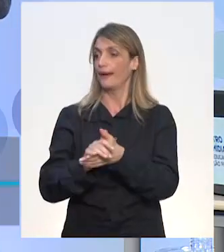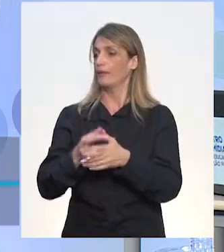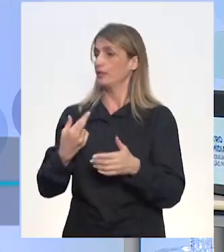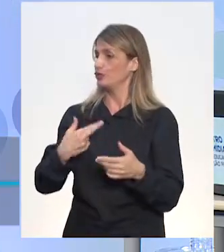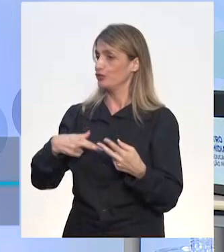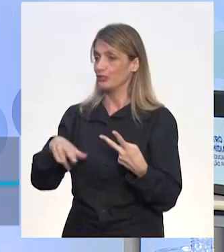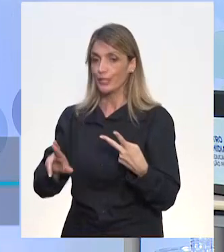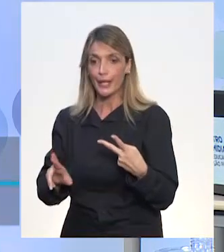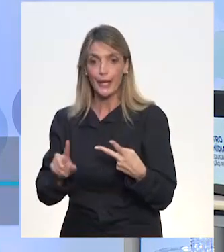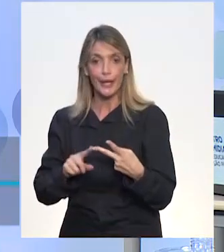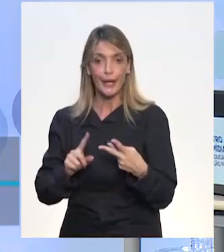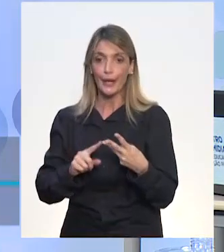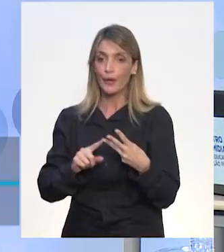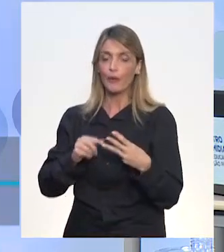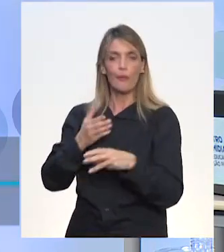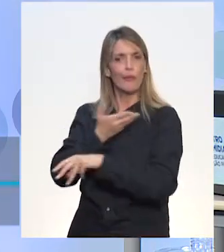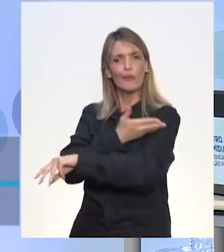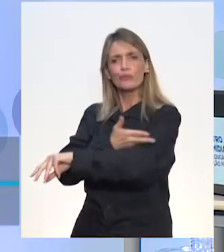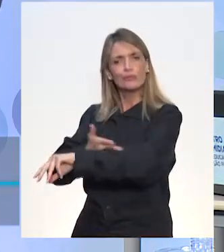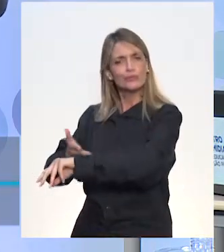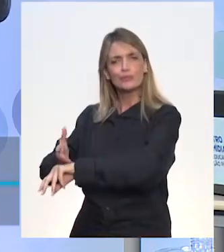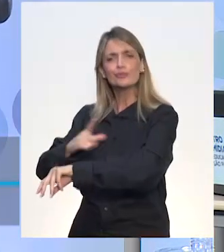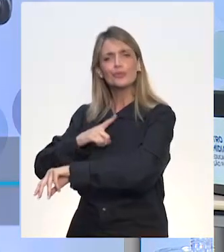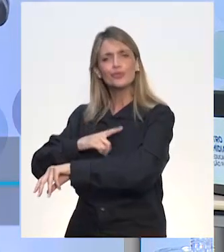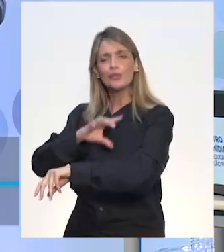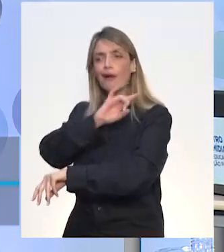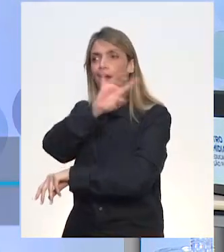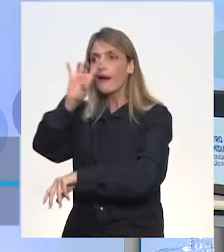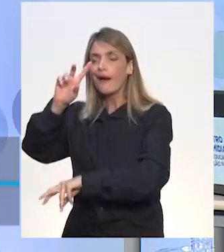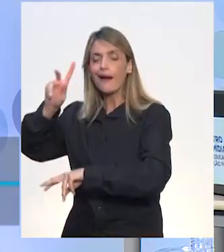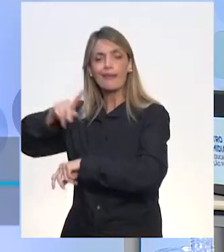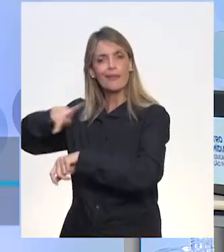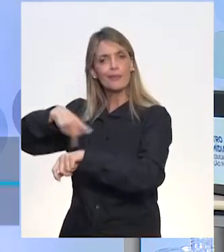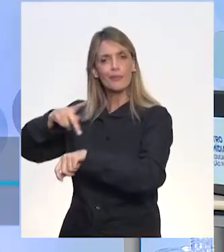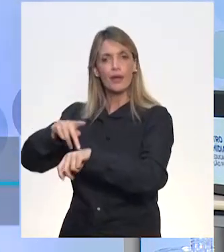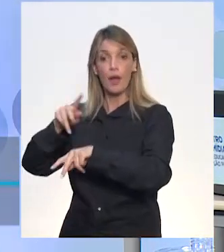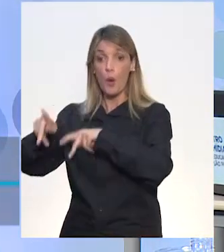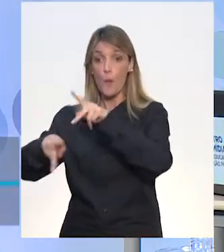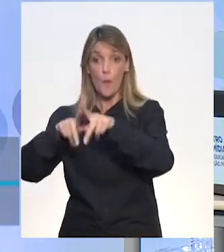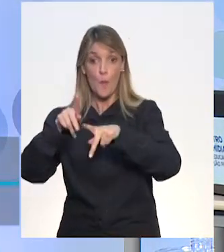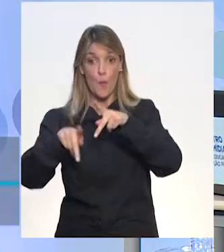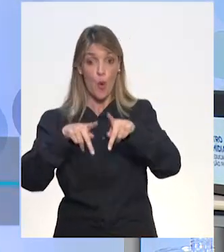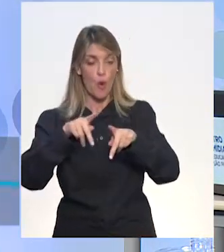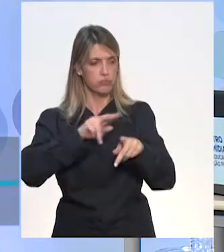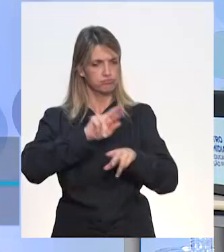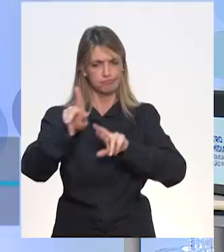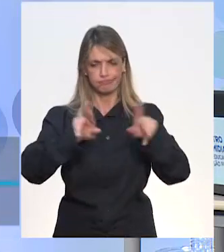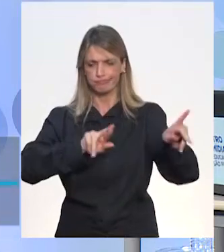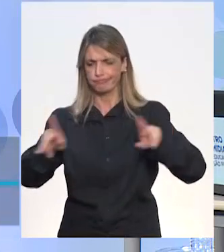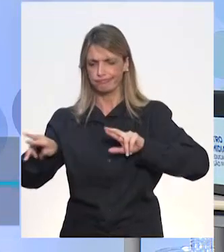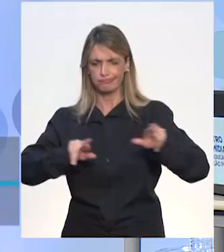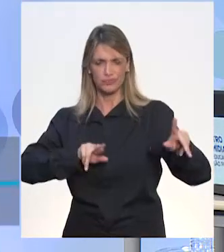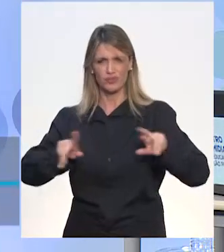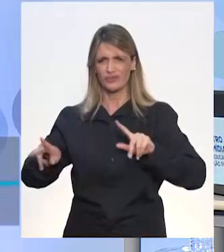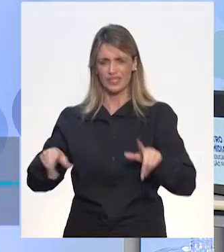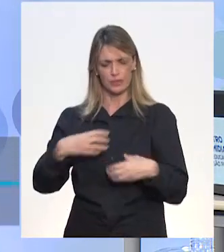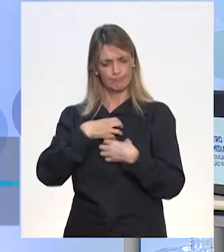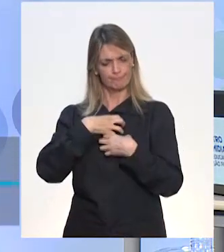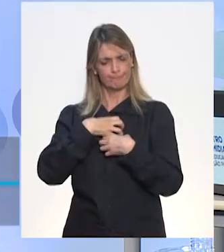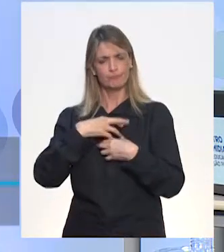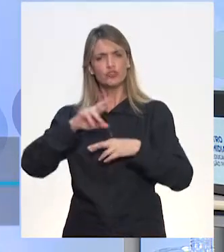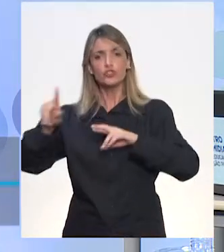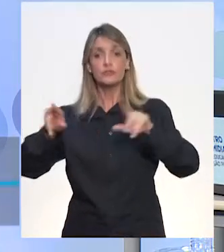religião, ligadas aos costumes, de modo que povos com características nacionais muito diferentes